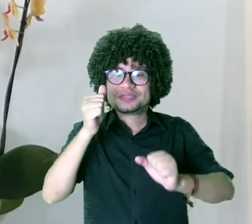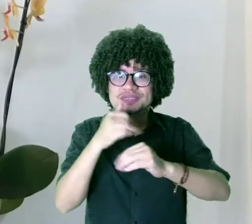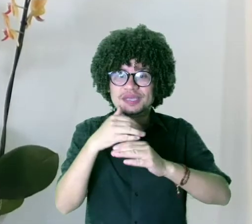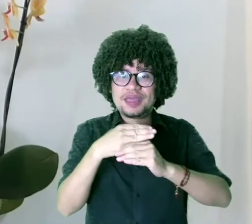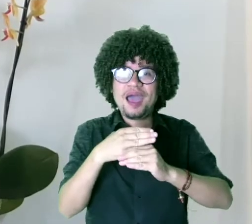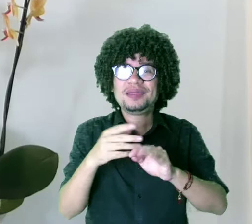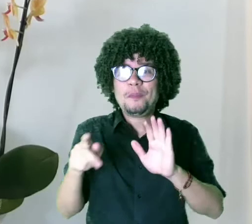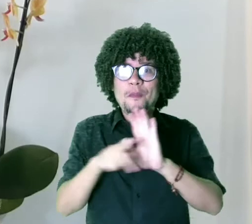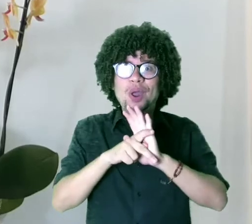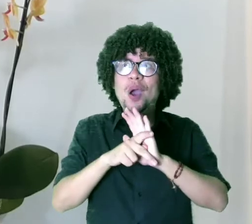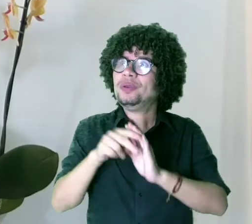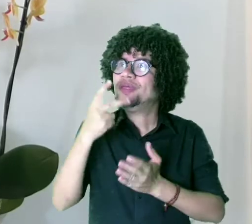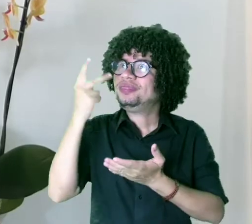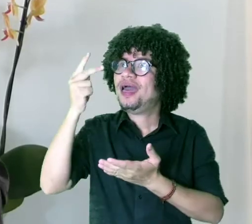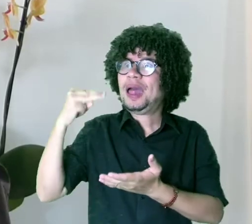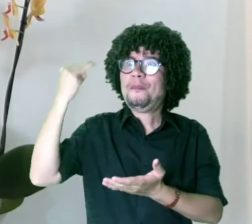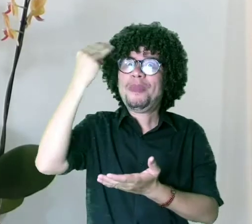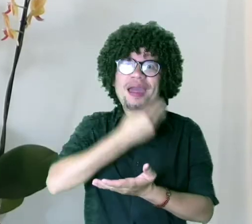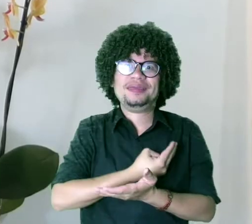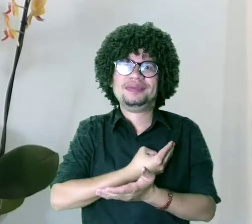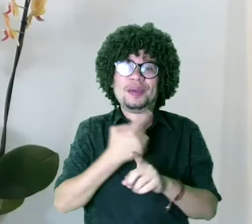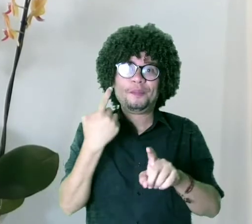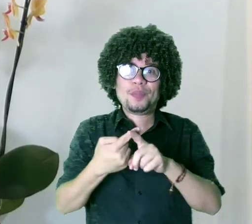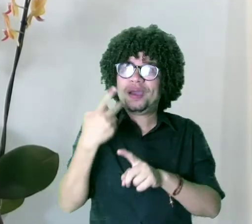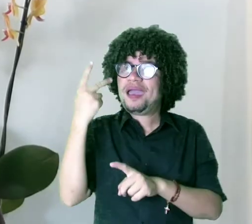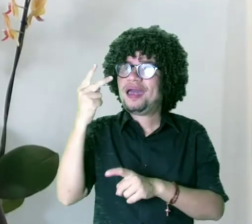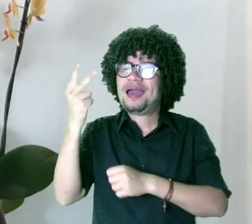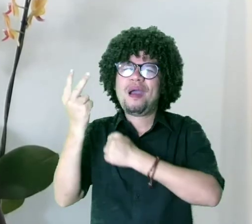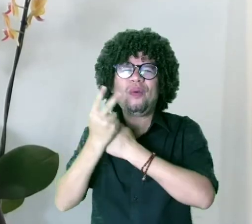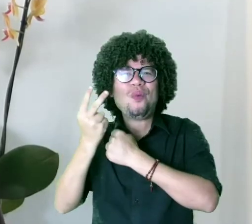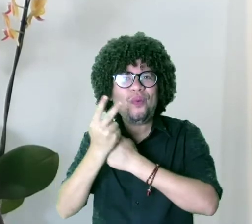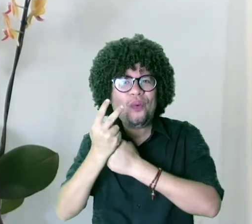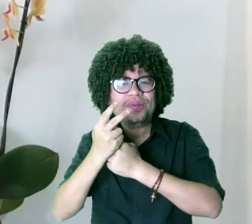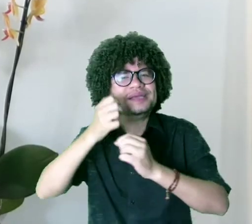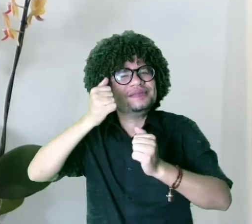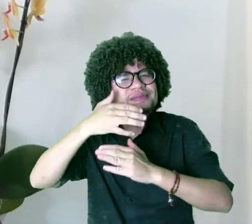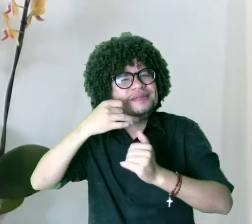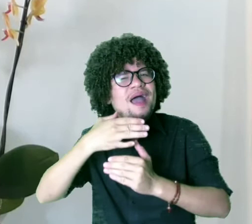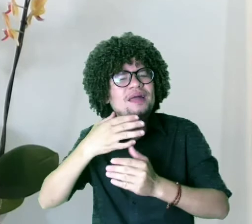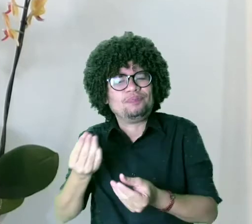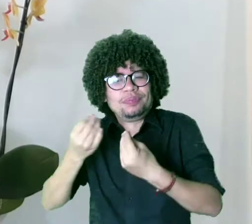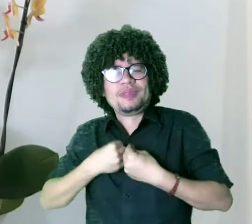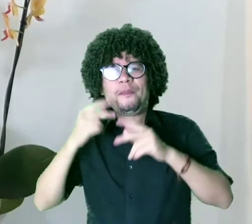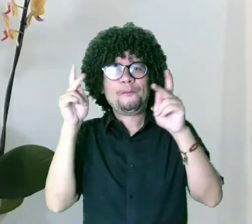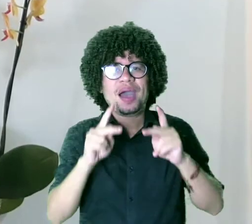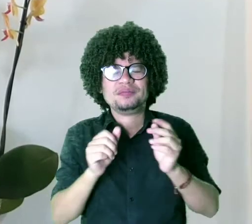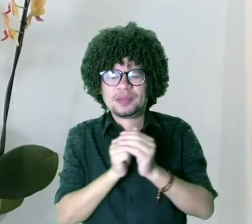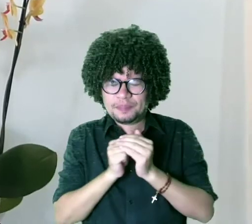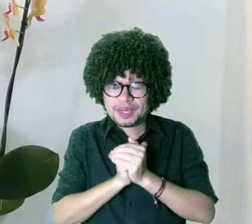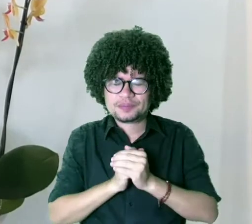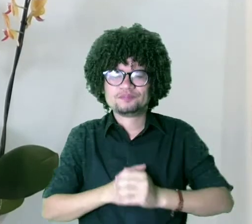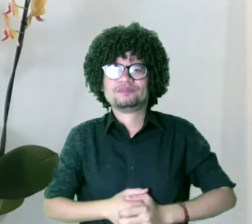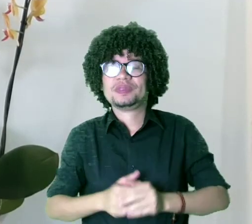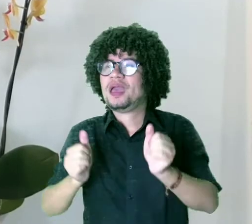cidade cuidada de Maria, como a cidade de paz. Amém. Louvado seja nosso Senhor